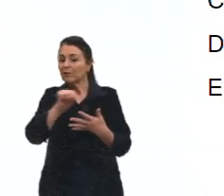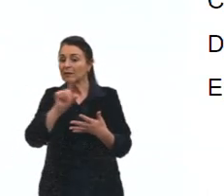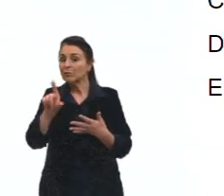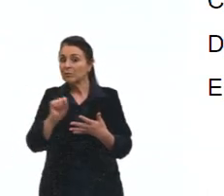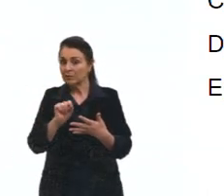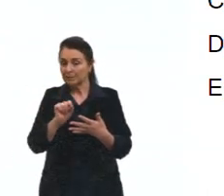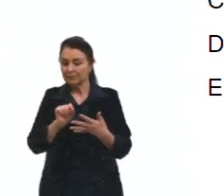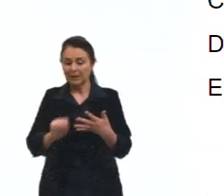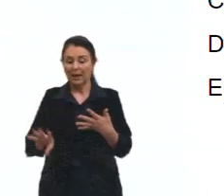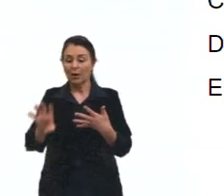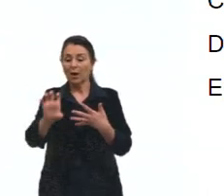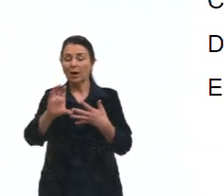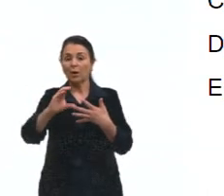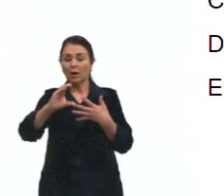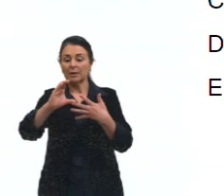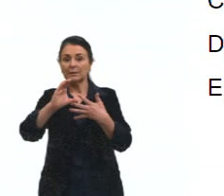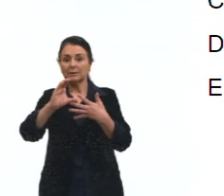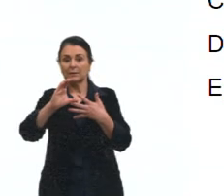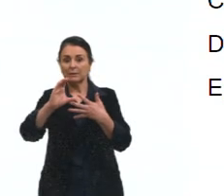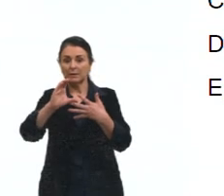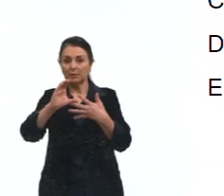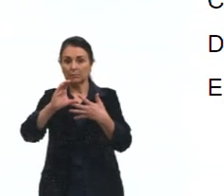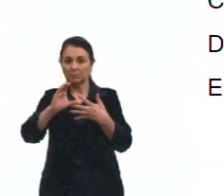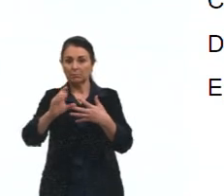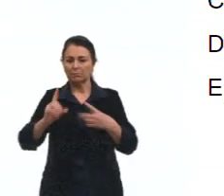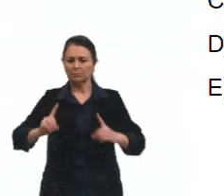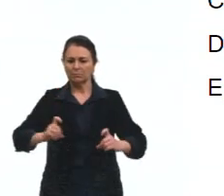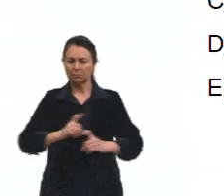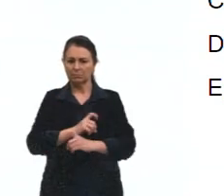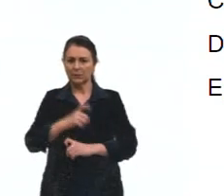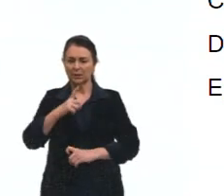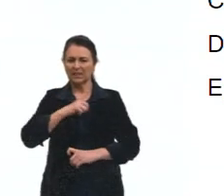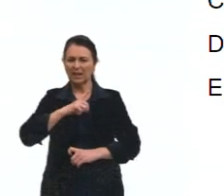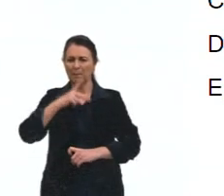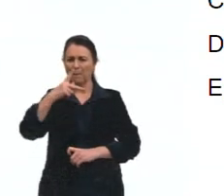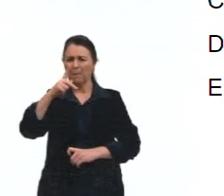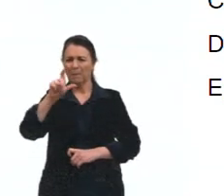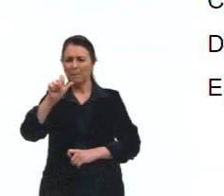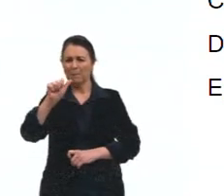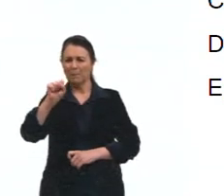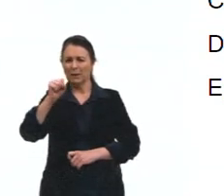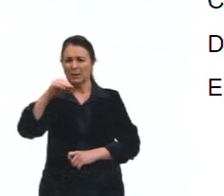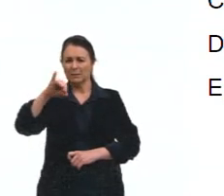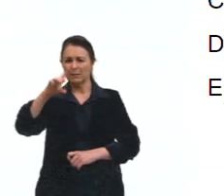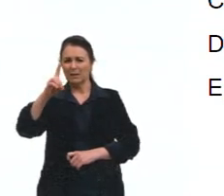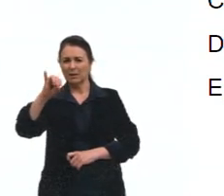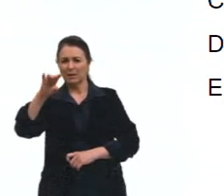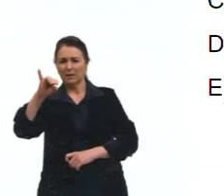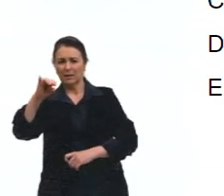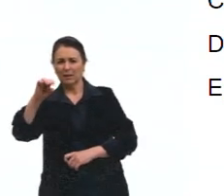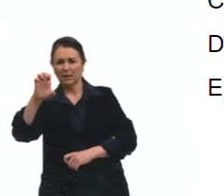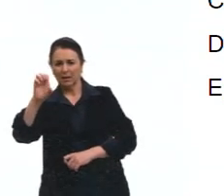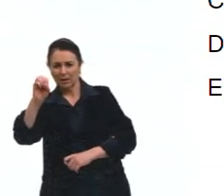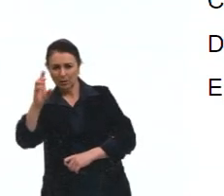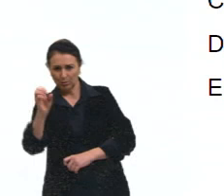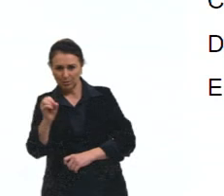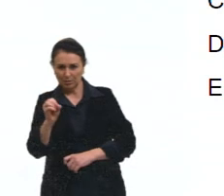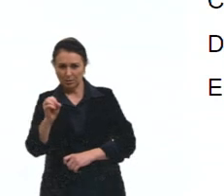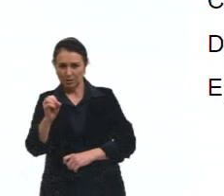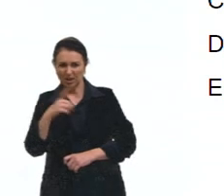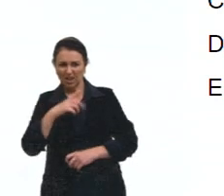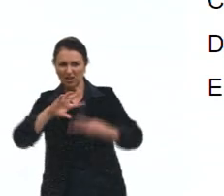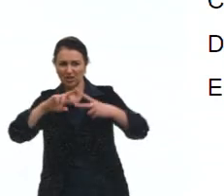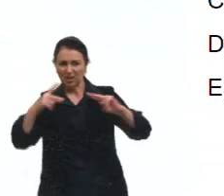é letras e bactérias possuem plasmídeos que contém genes relacionados à